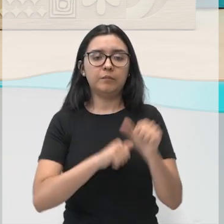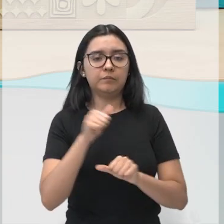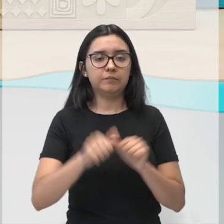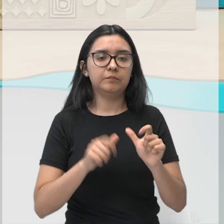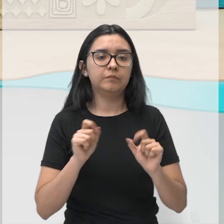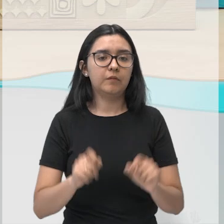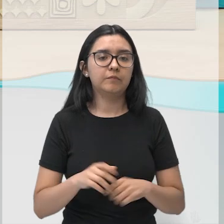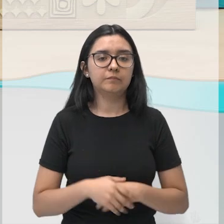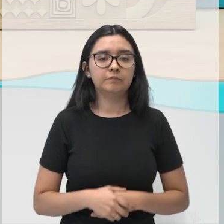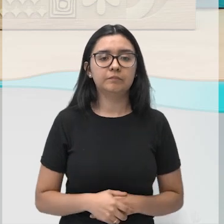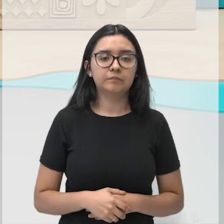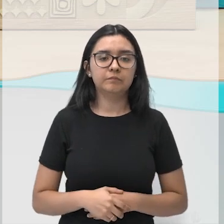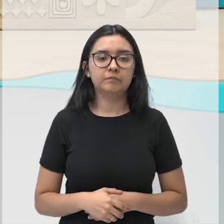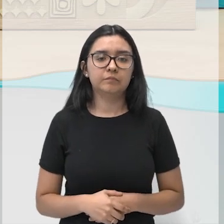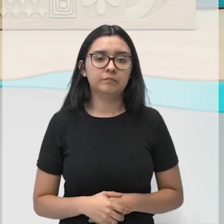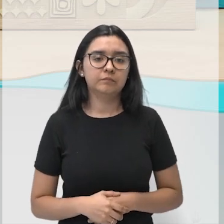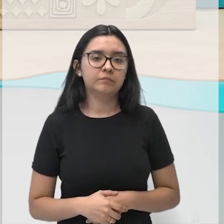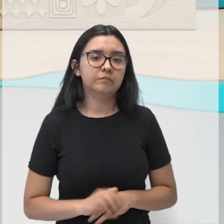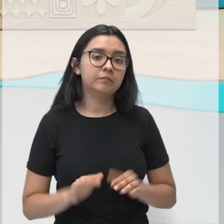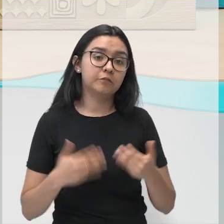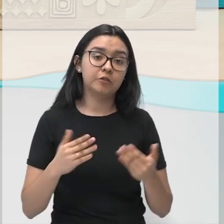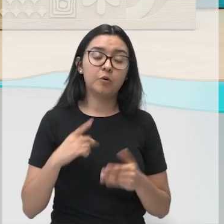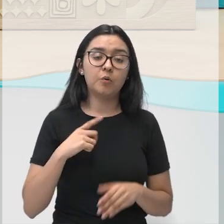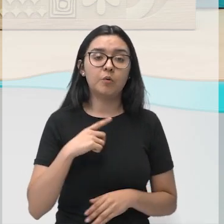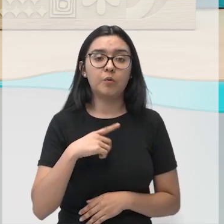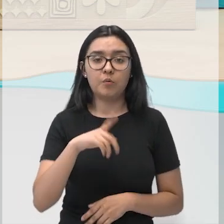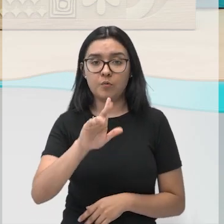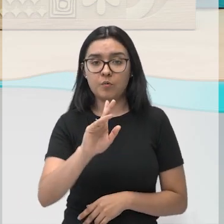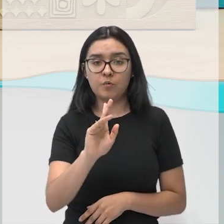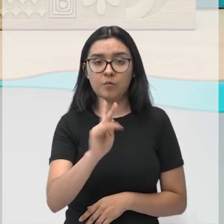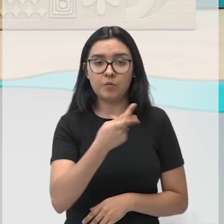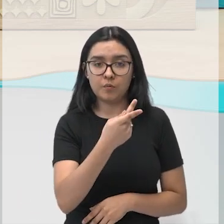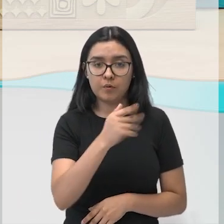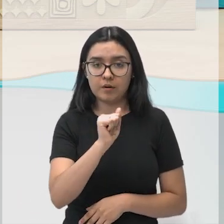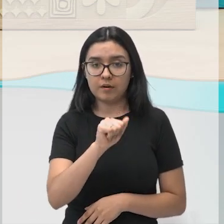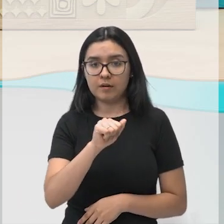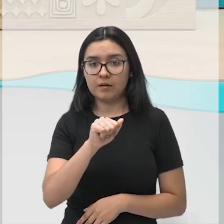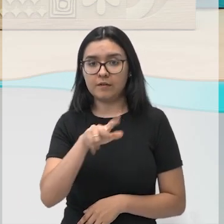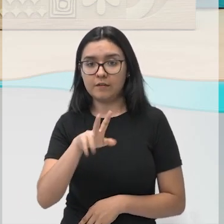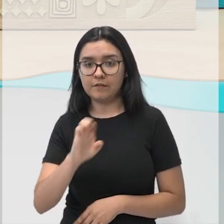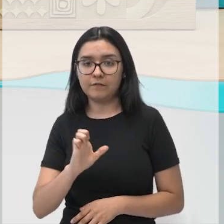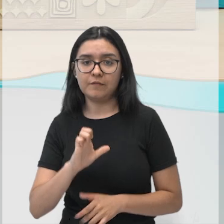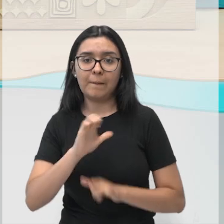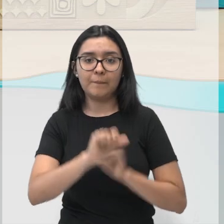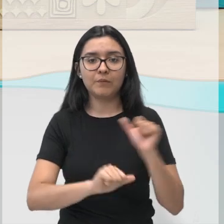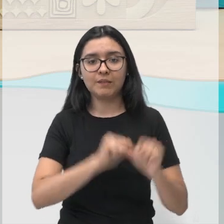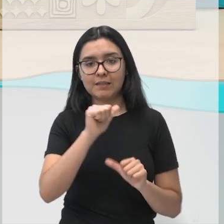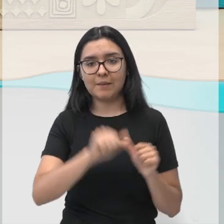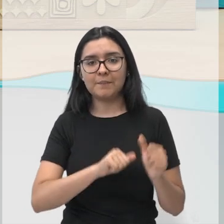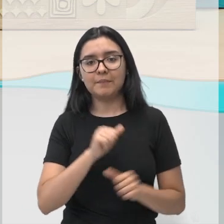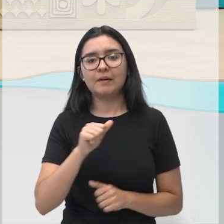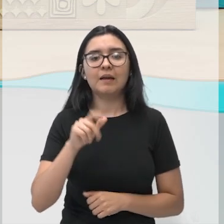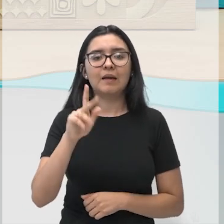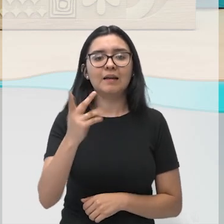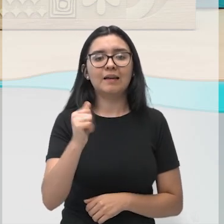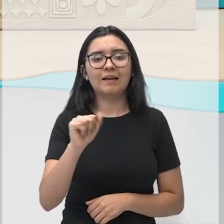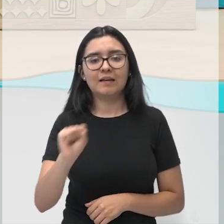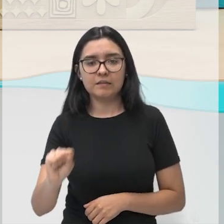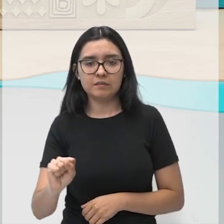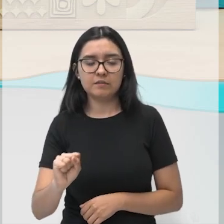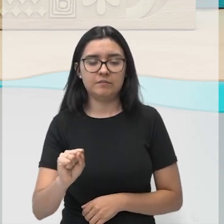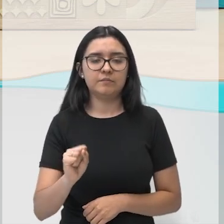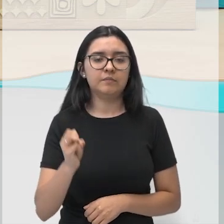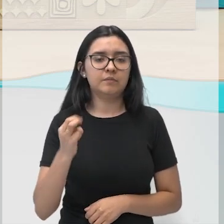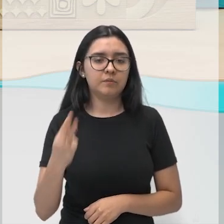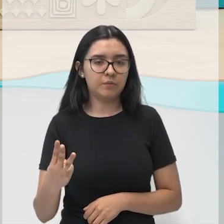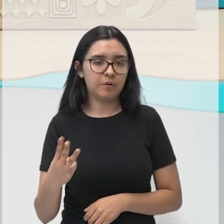O have da pergunta fica has, tá? Que é irregular. E aí vocês vão ter essa resposta aqui, ó. She has 3